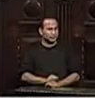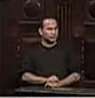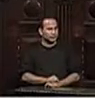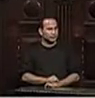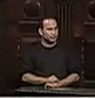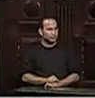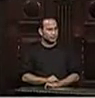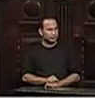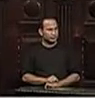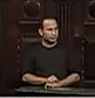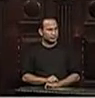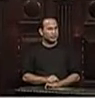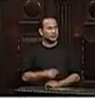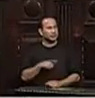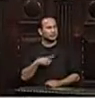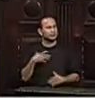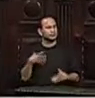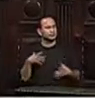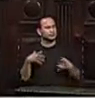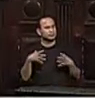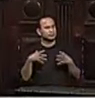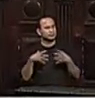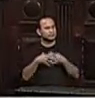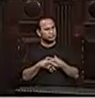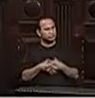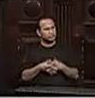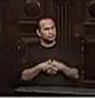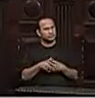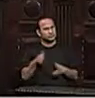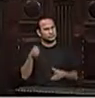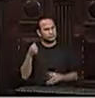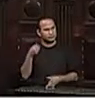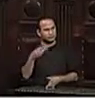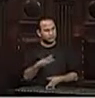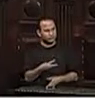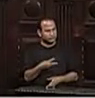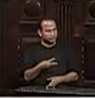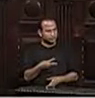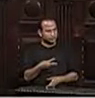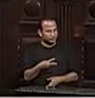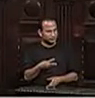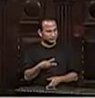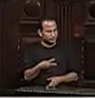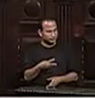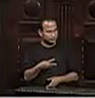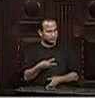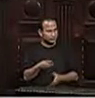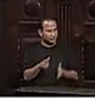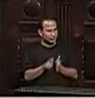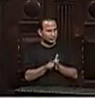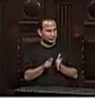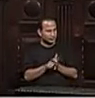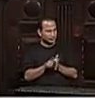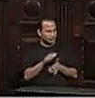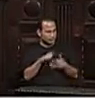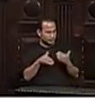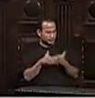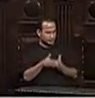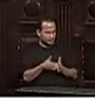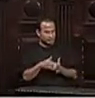inteira, inclusive do 13º, de 16 não, a folha inteira